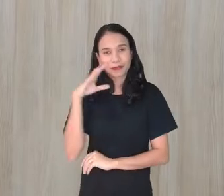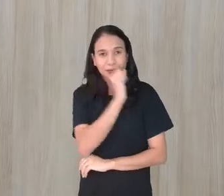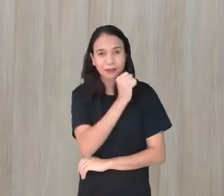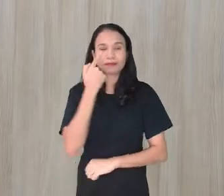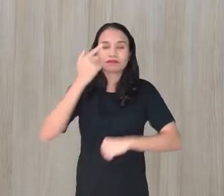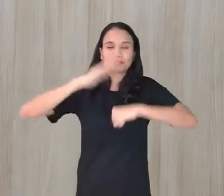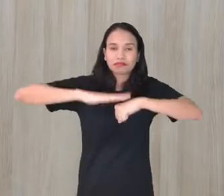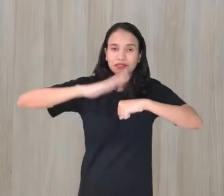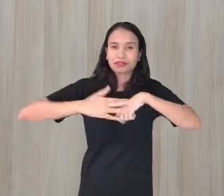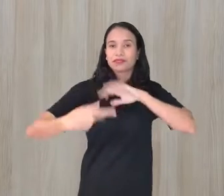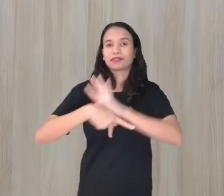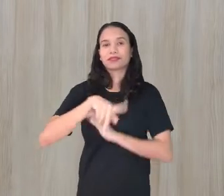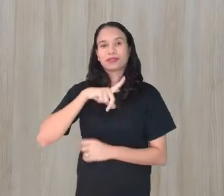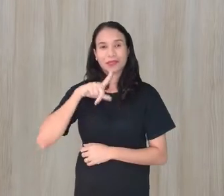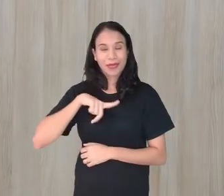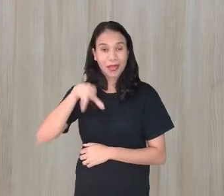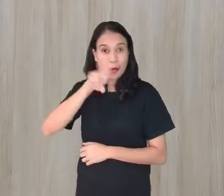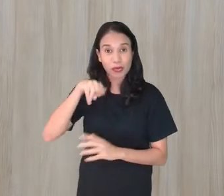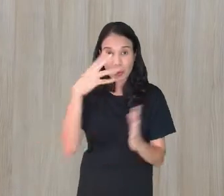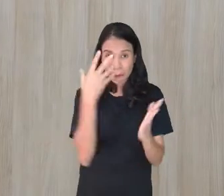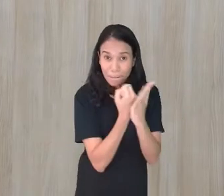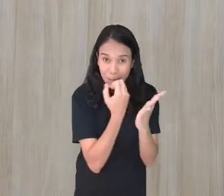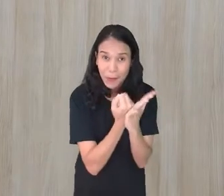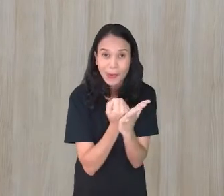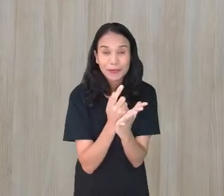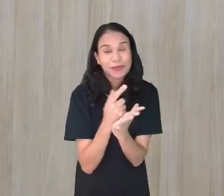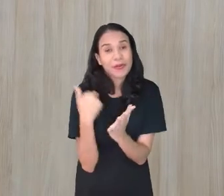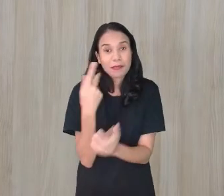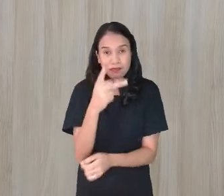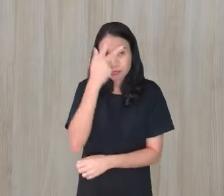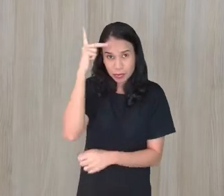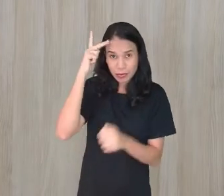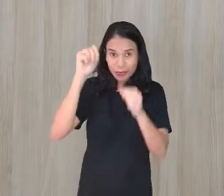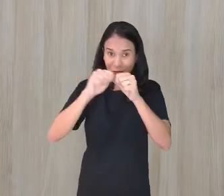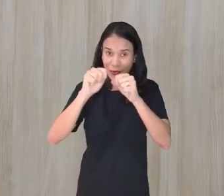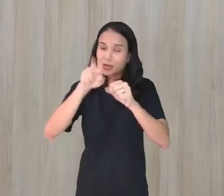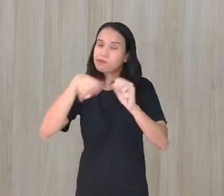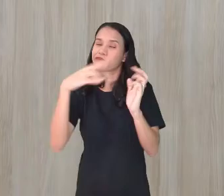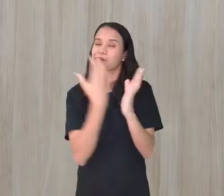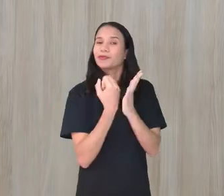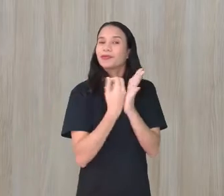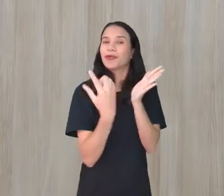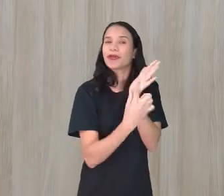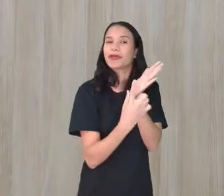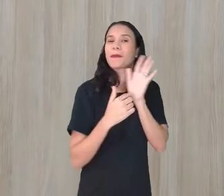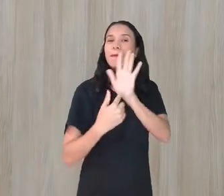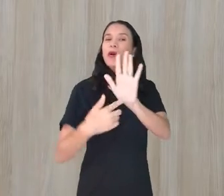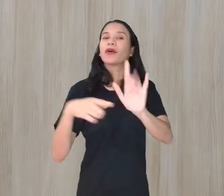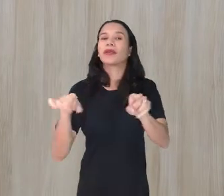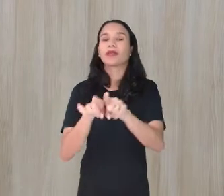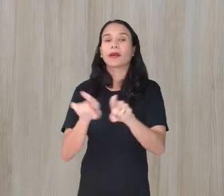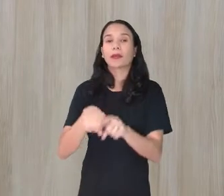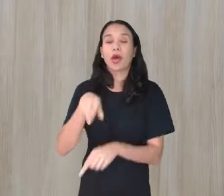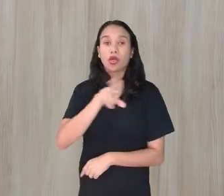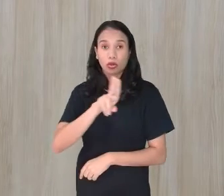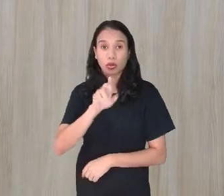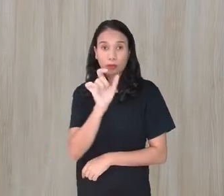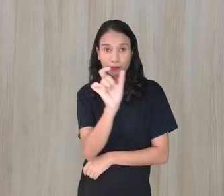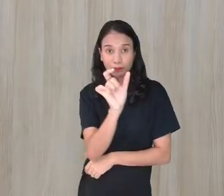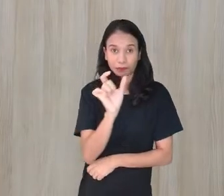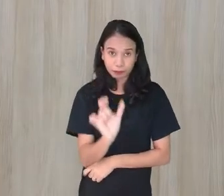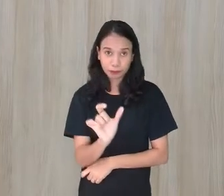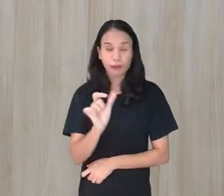vai automaticamente, faz o download e aí quando você fizer o download do aplicativo, vai aparecer lá, ó, 2 nomezinhos.